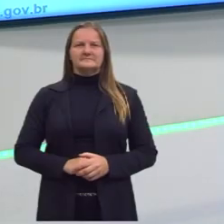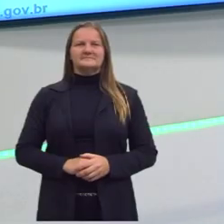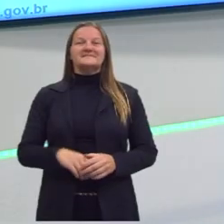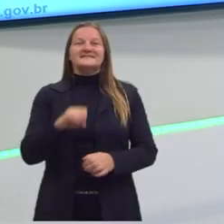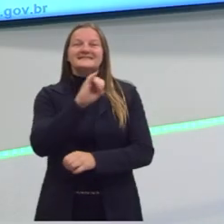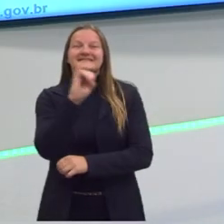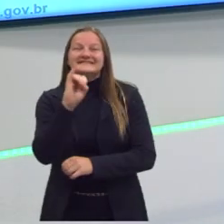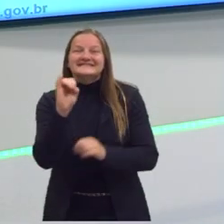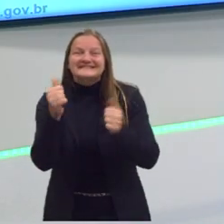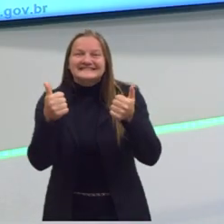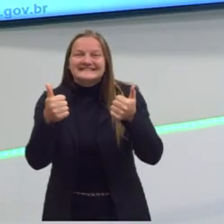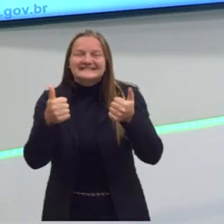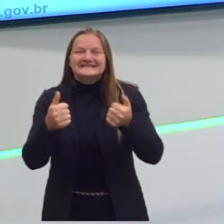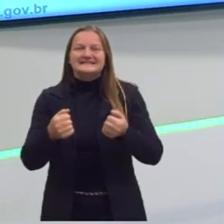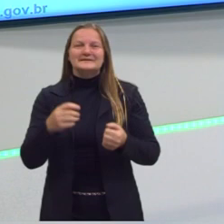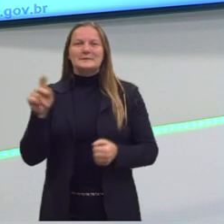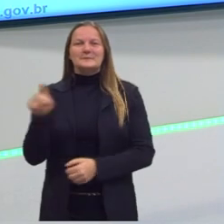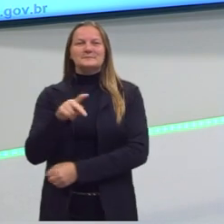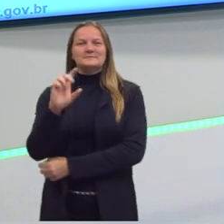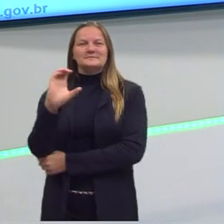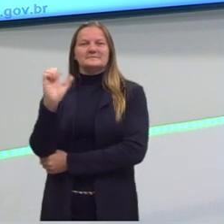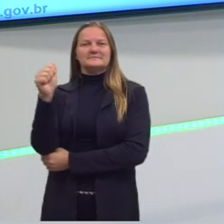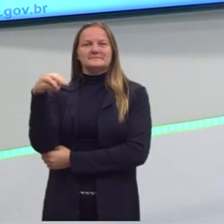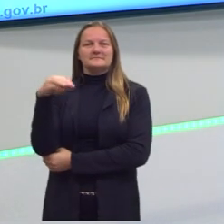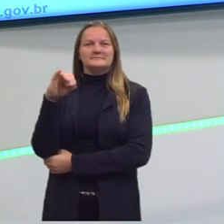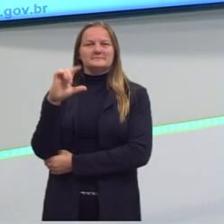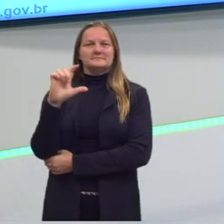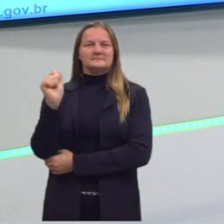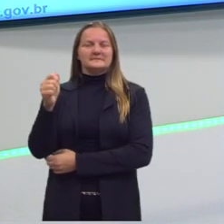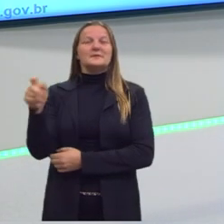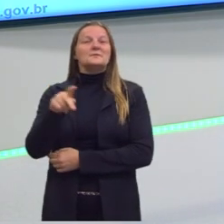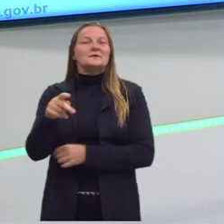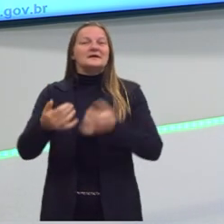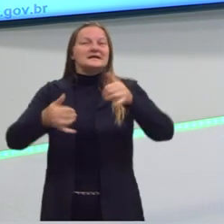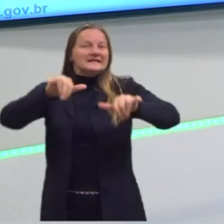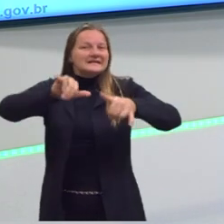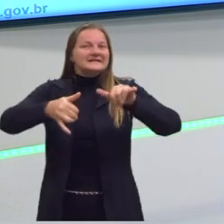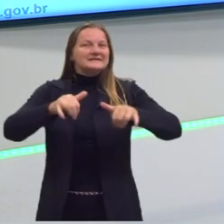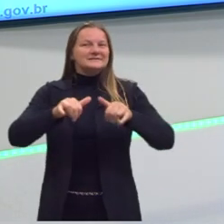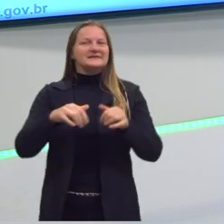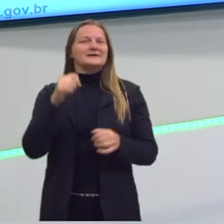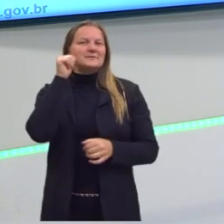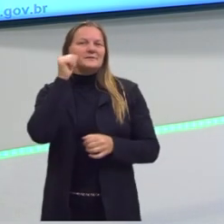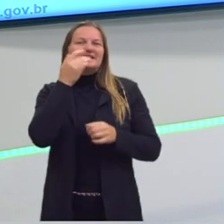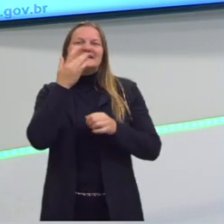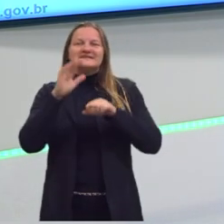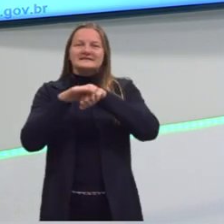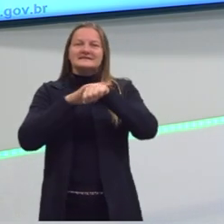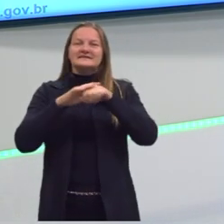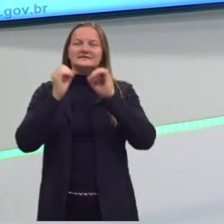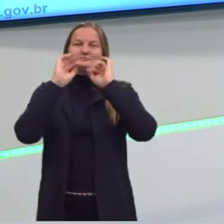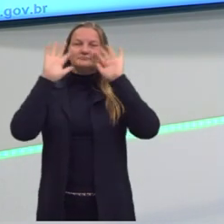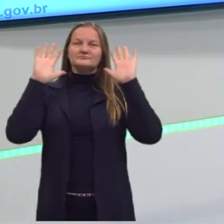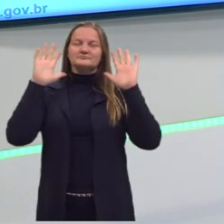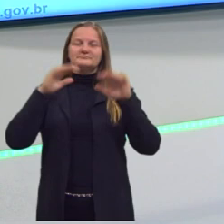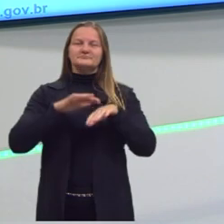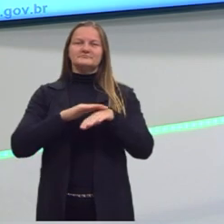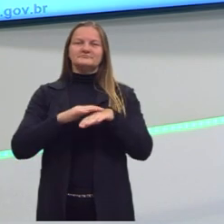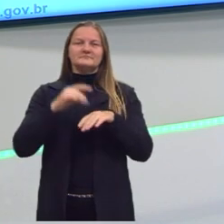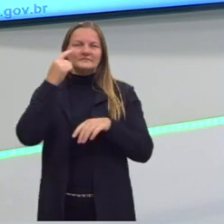Olá pessoal eu sou professora Camila grandini sobre a professora de química sou uma mulher branca e de pele clara